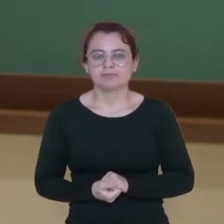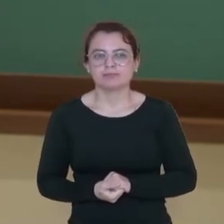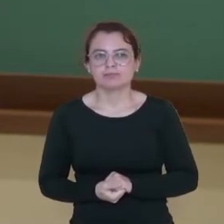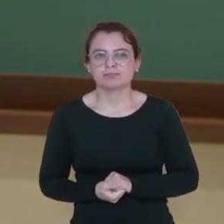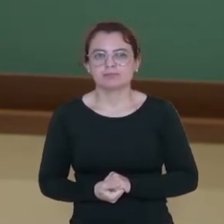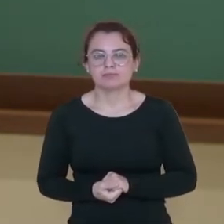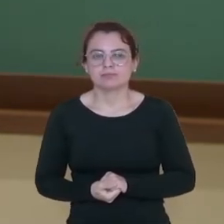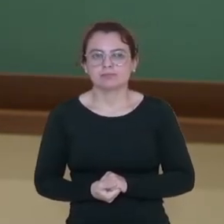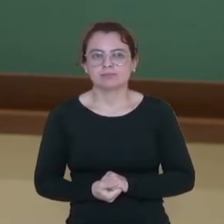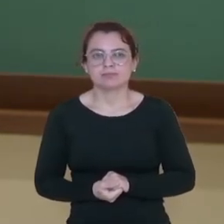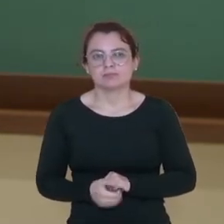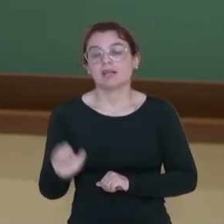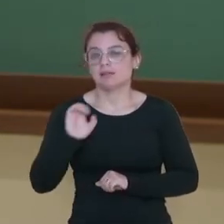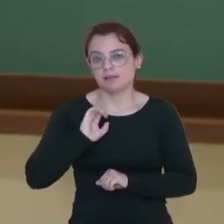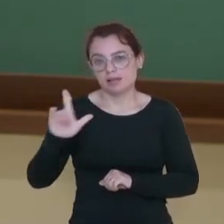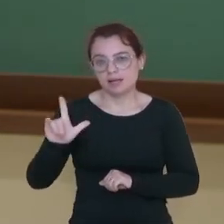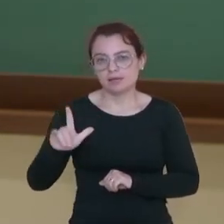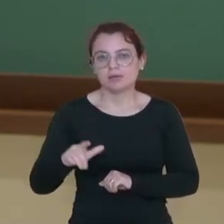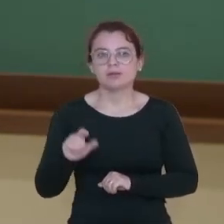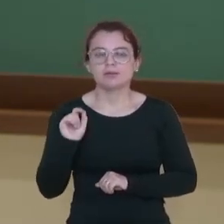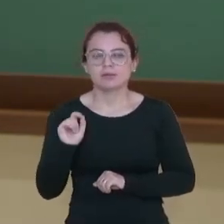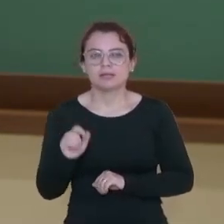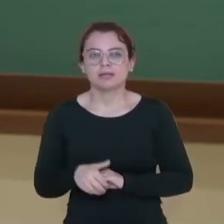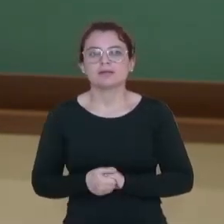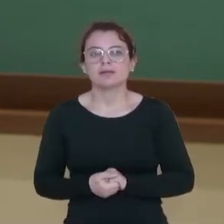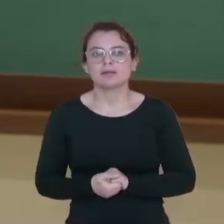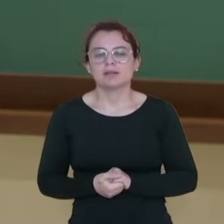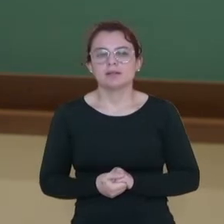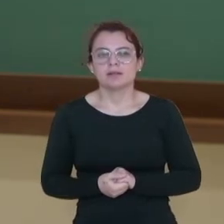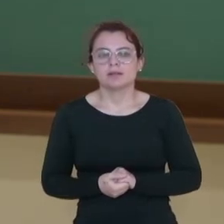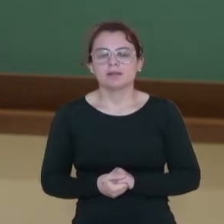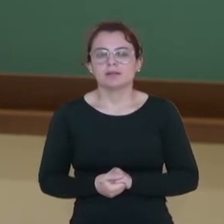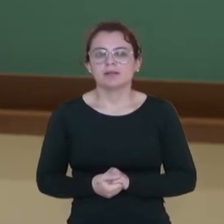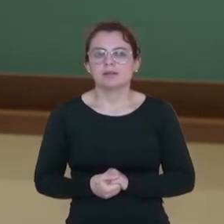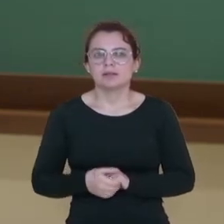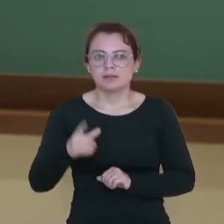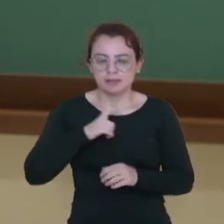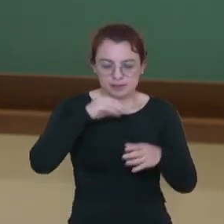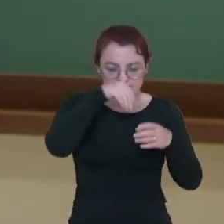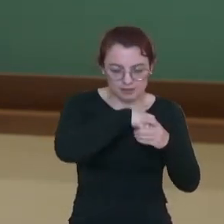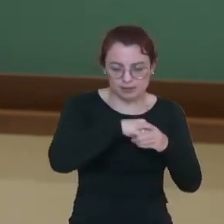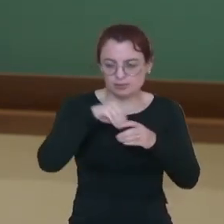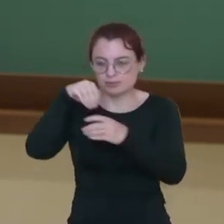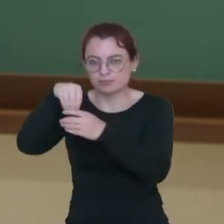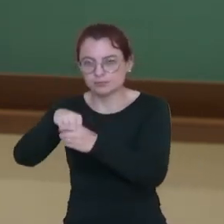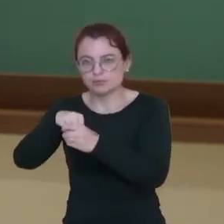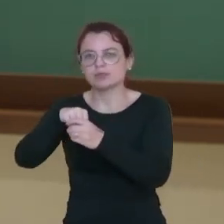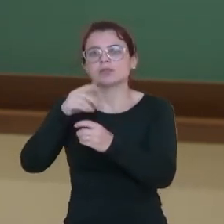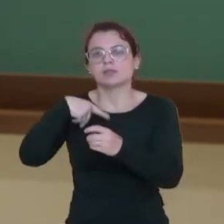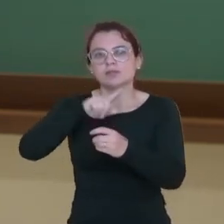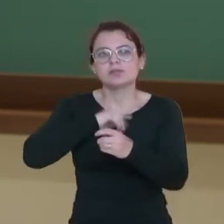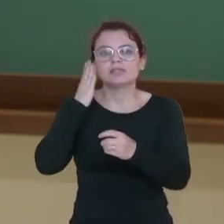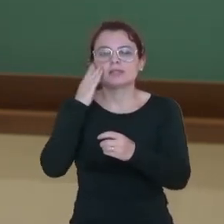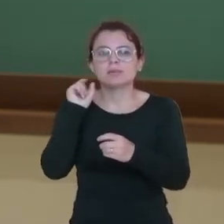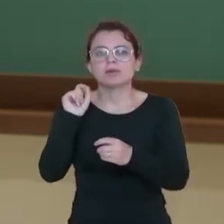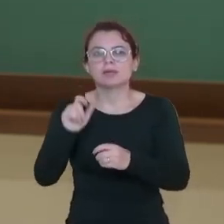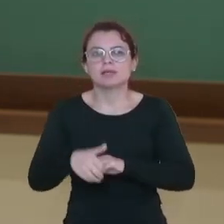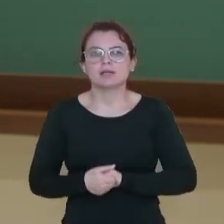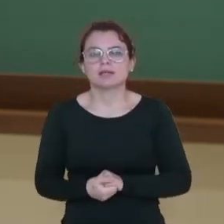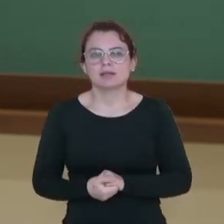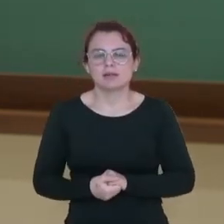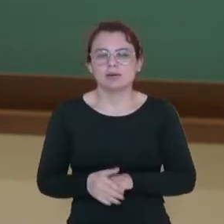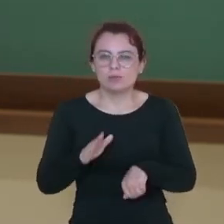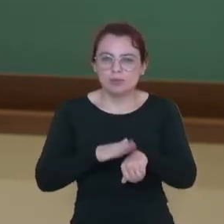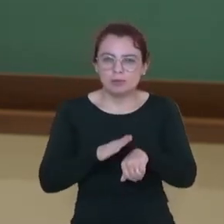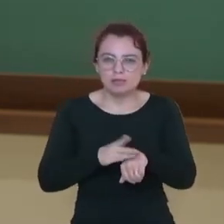distribuição. É claro que algo dentro da hidrostática, é uma coisa que é importante você saber, que quando